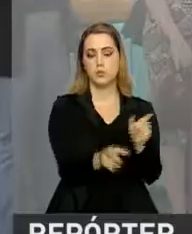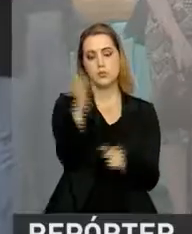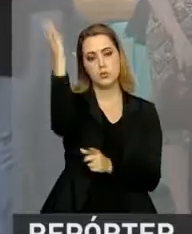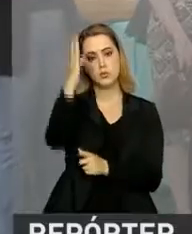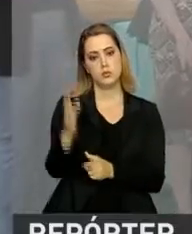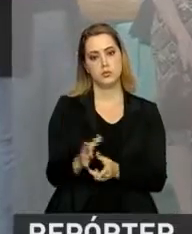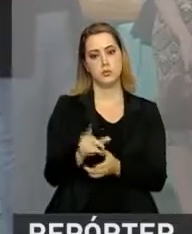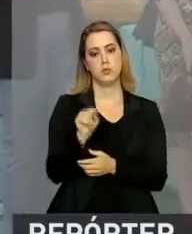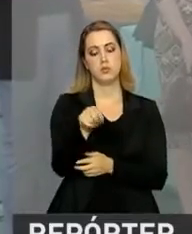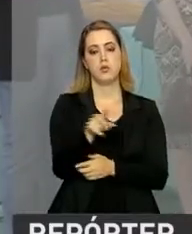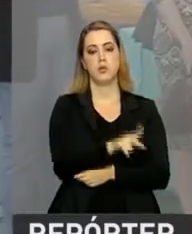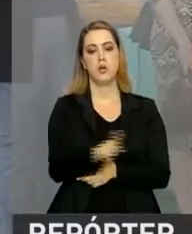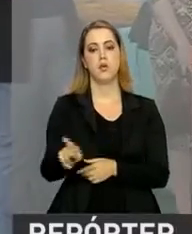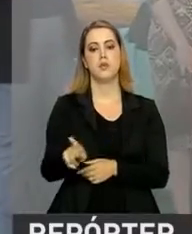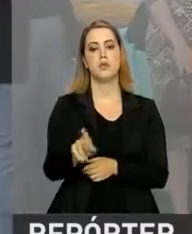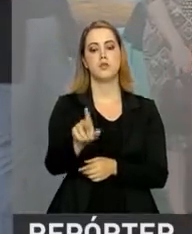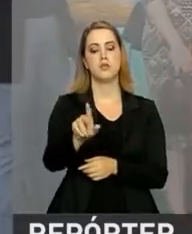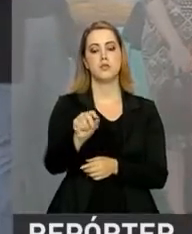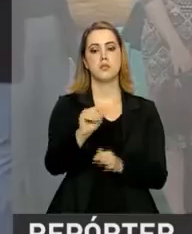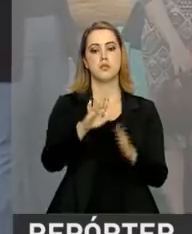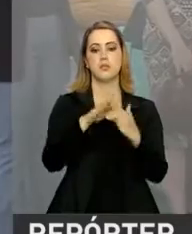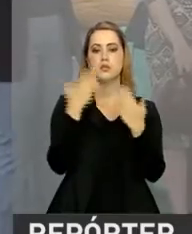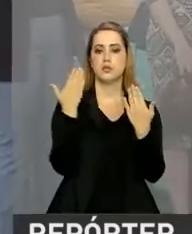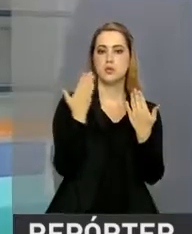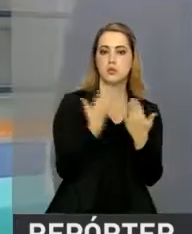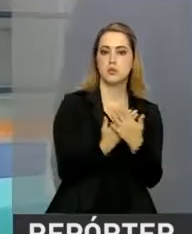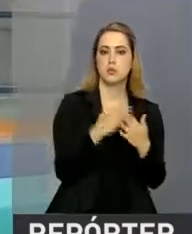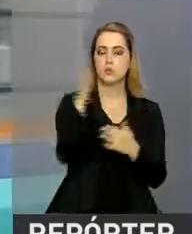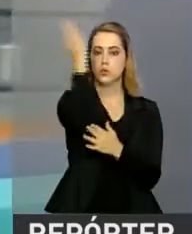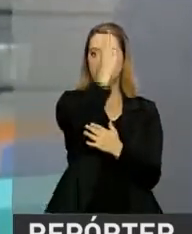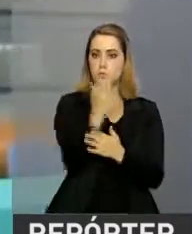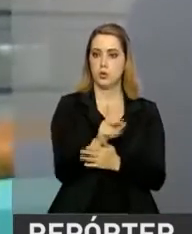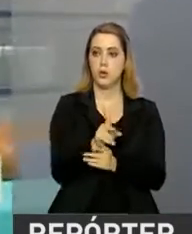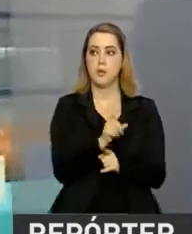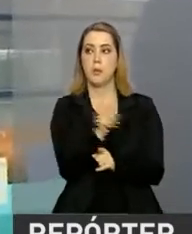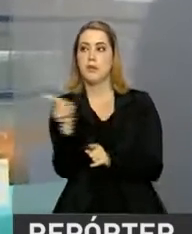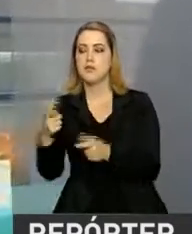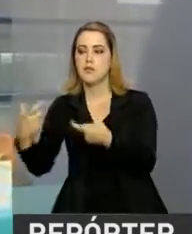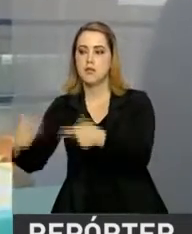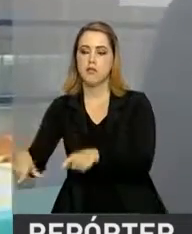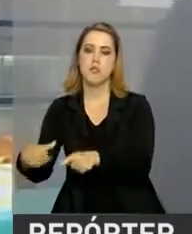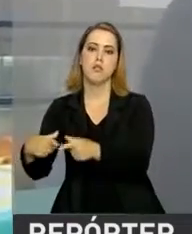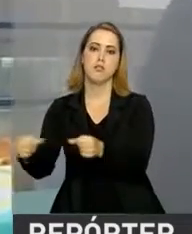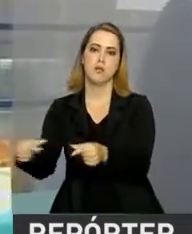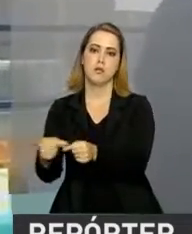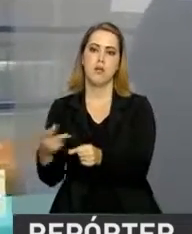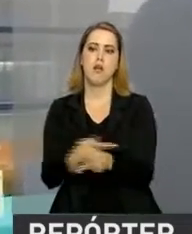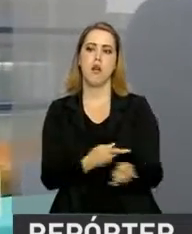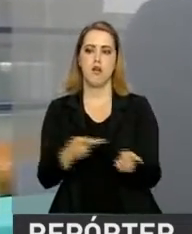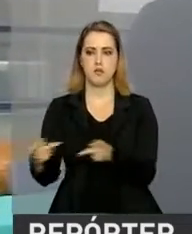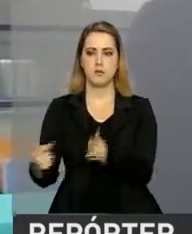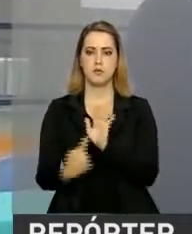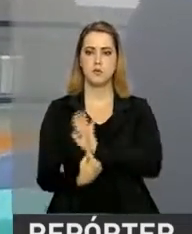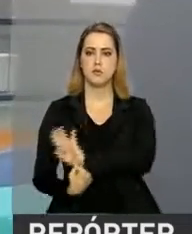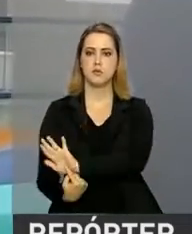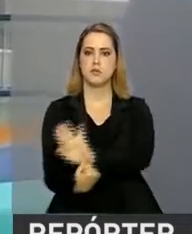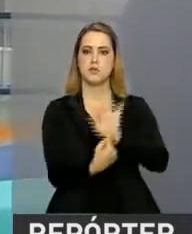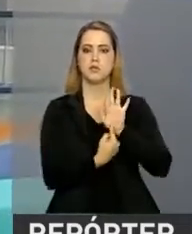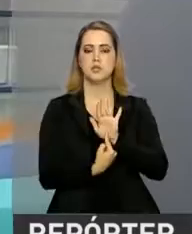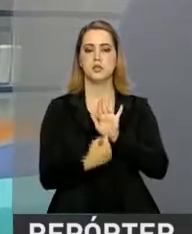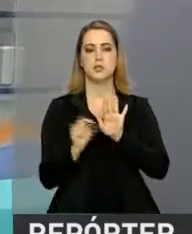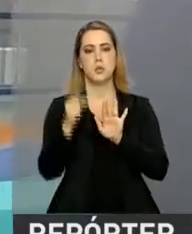para o presidente da associação de escolas brasileiras no japão a visita da primeira dama revela uma preocupação